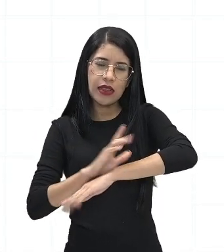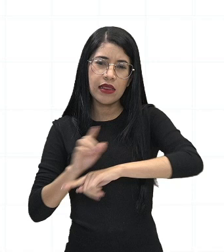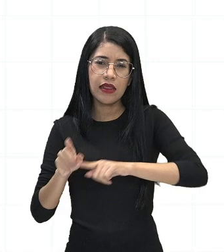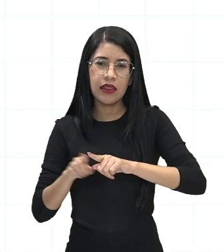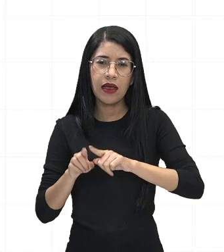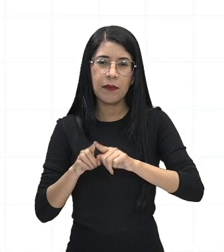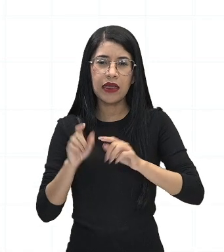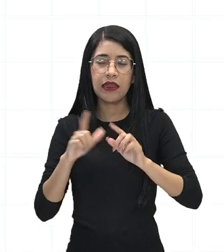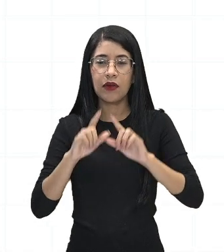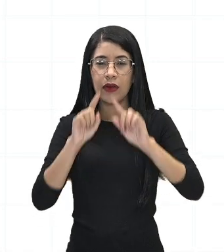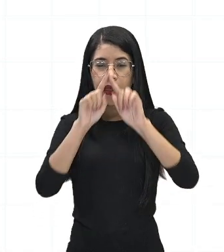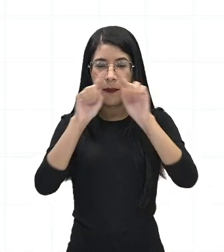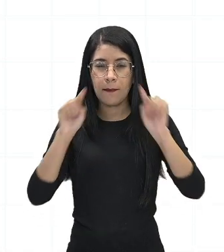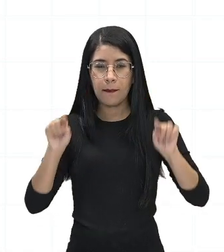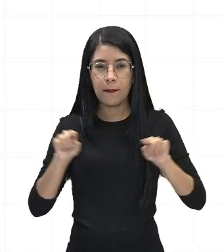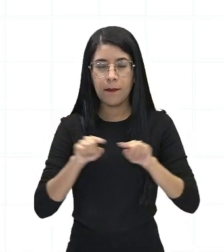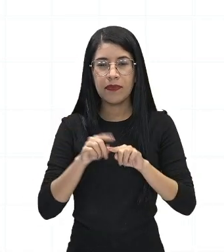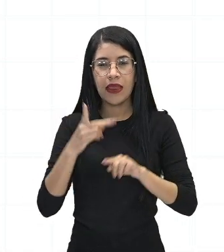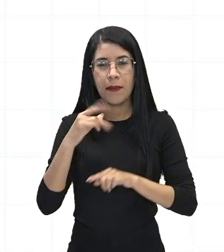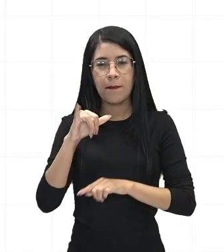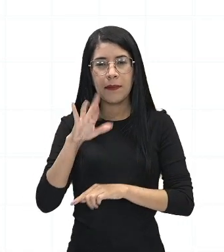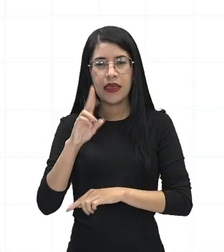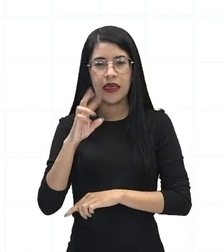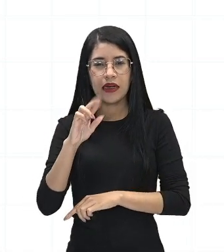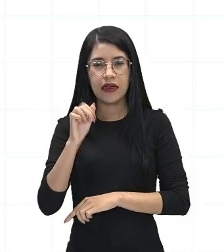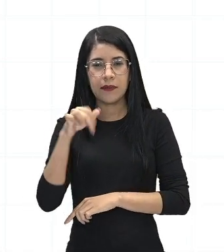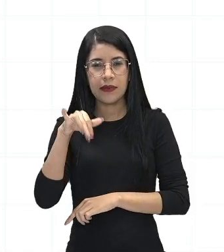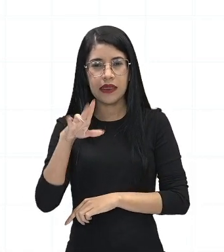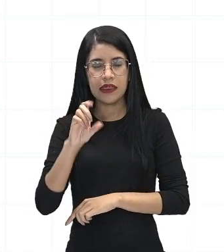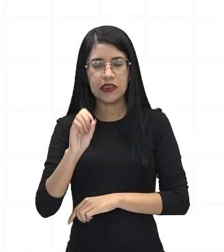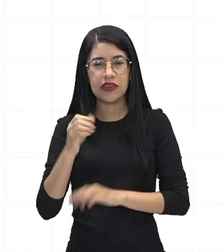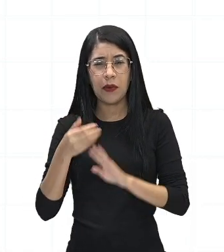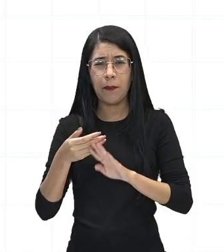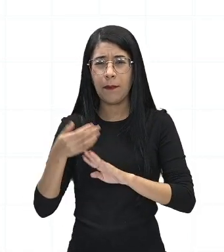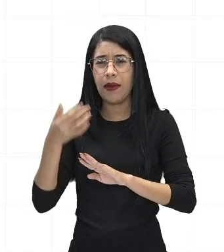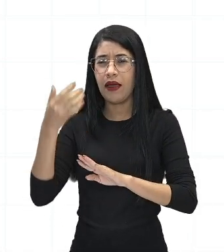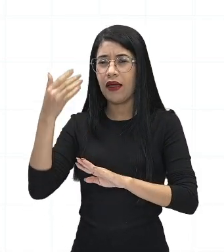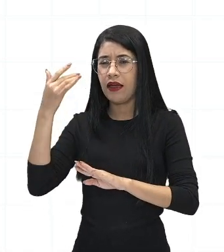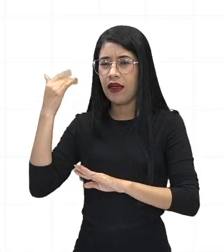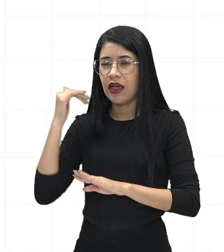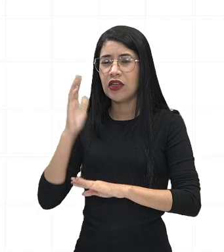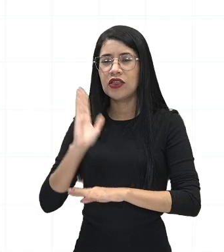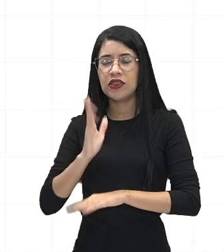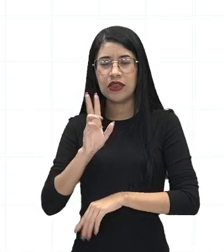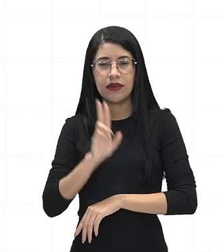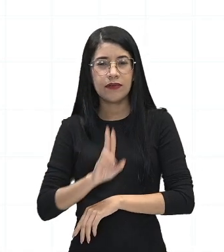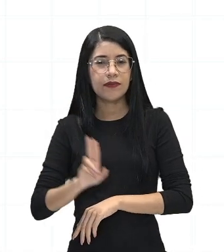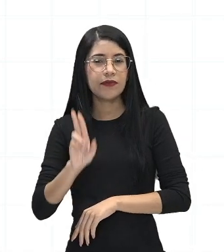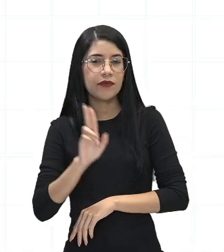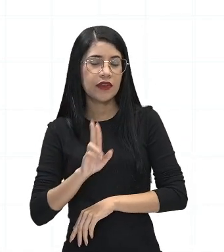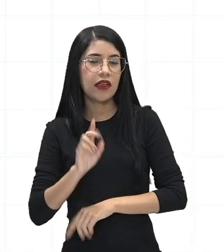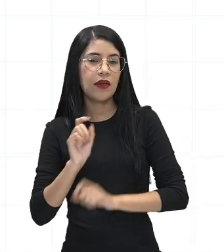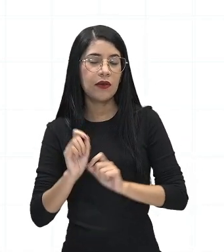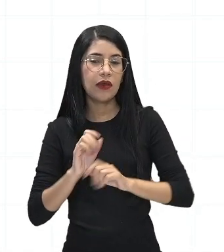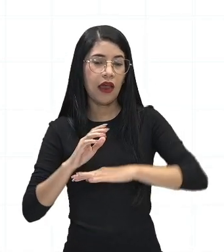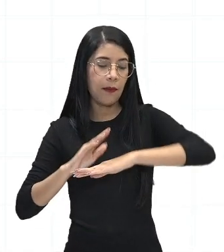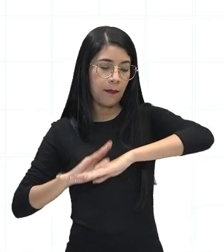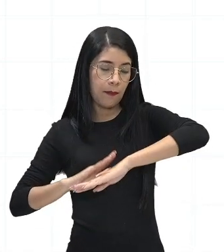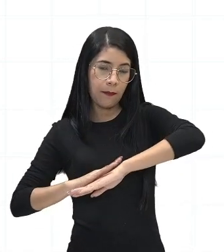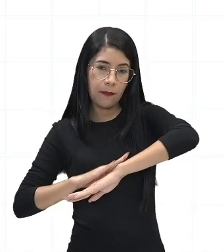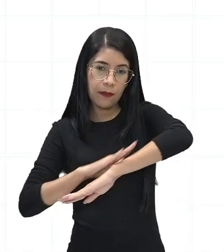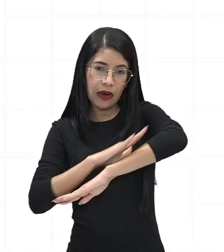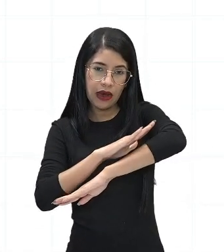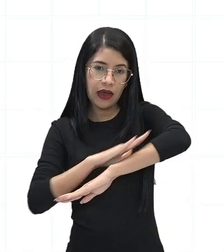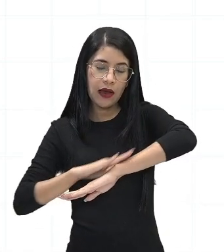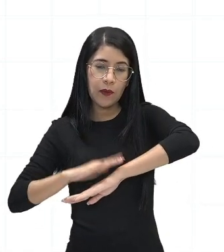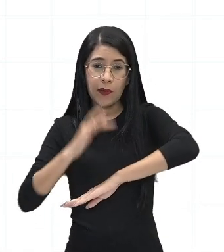as pirâmides do Egito, né, como exemplo. Então, desde aquela época já se utilizava o plano inclinado, né,